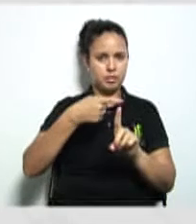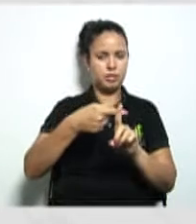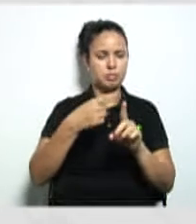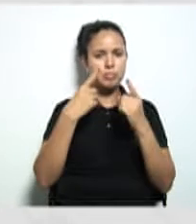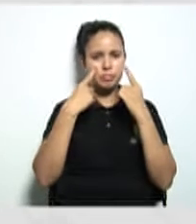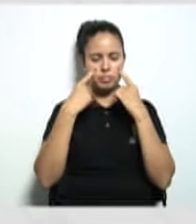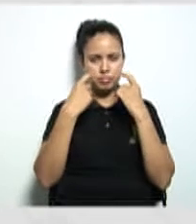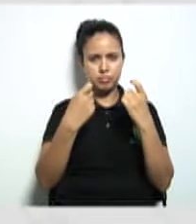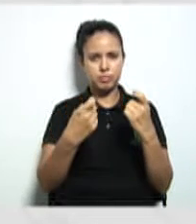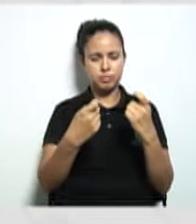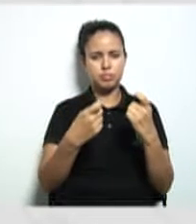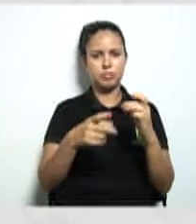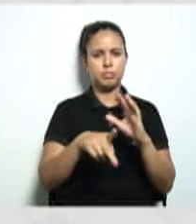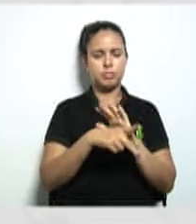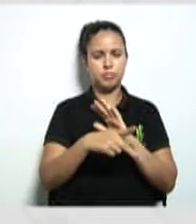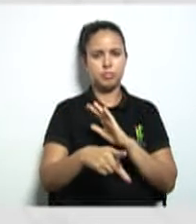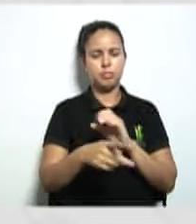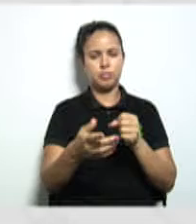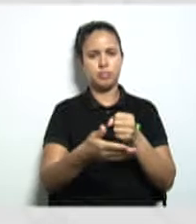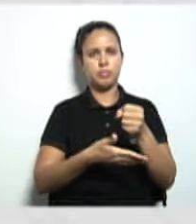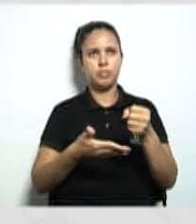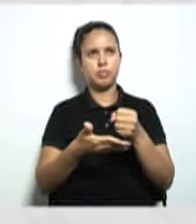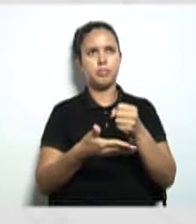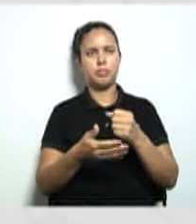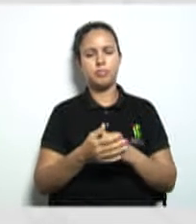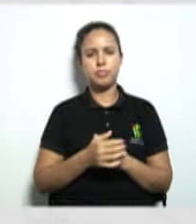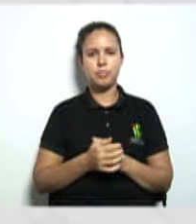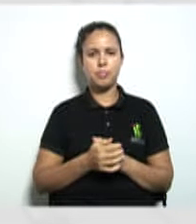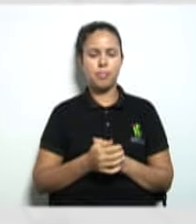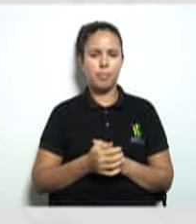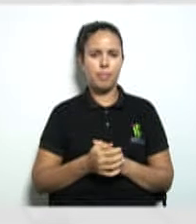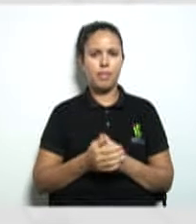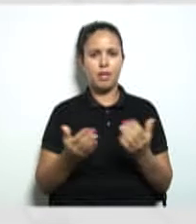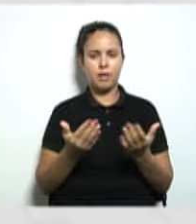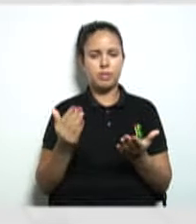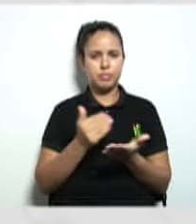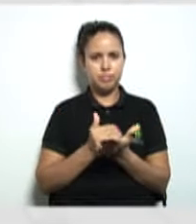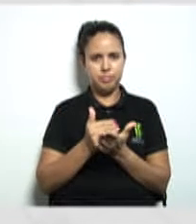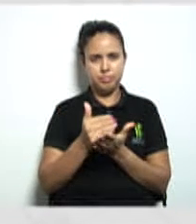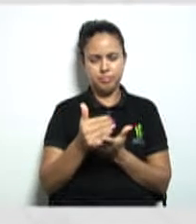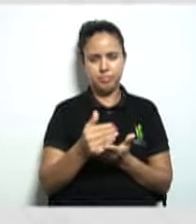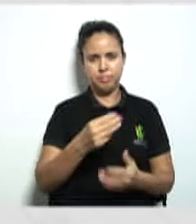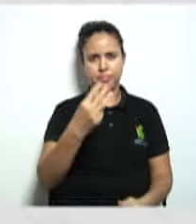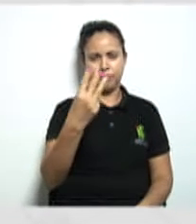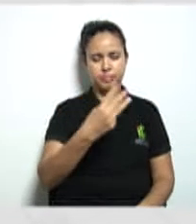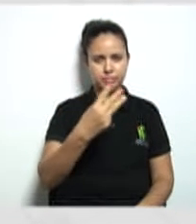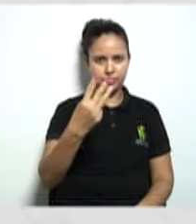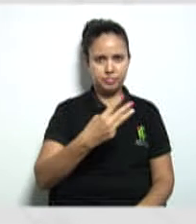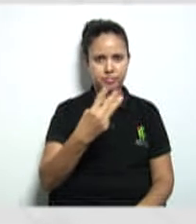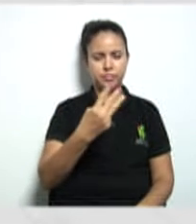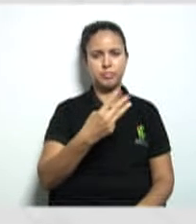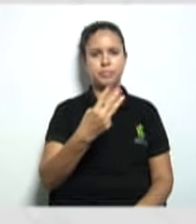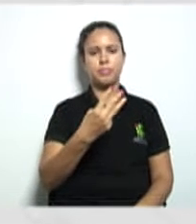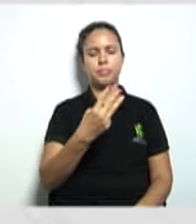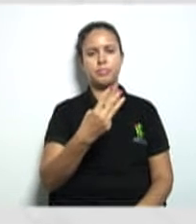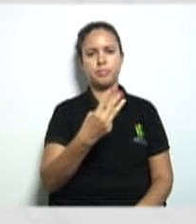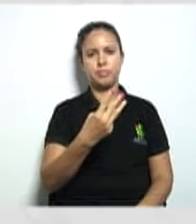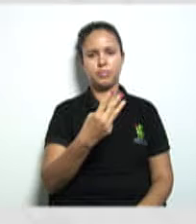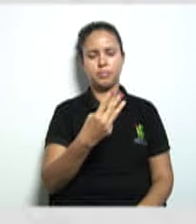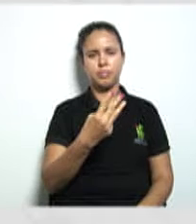aqui sobre os princípios, né? Então, agora nós vamos começar a falar sobre o terceiro princípio.